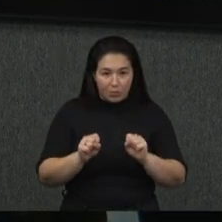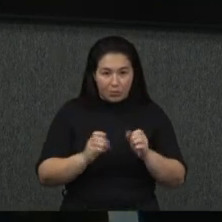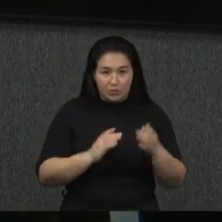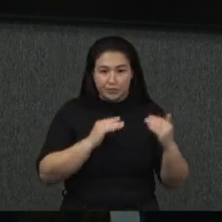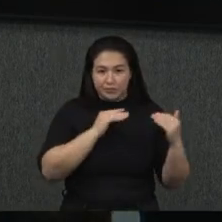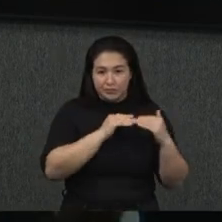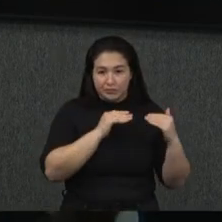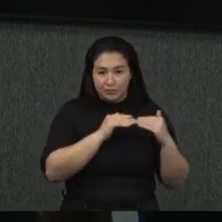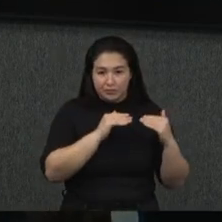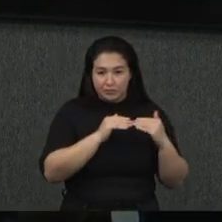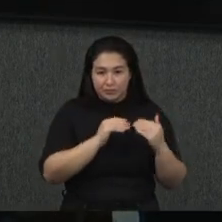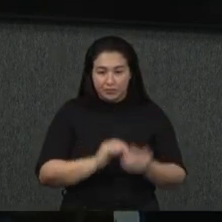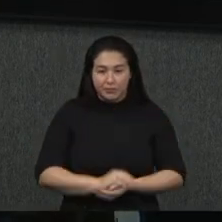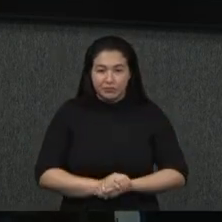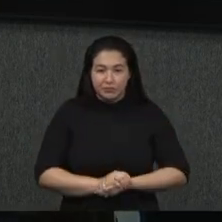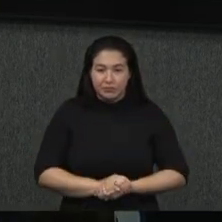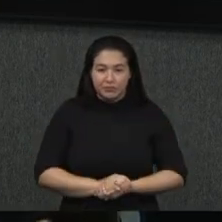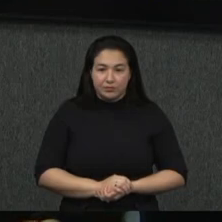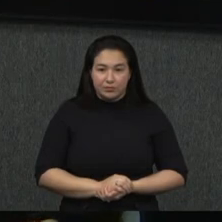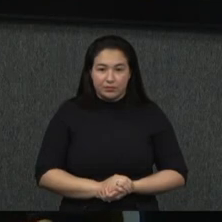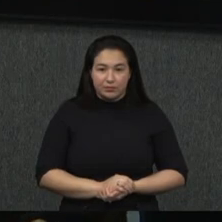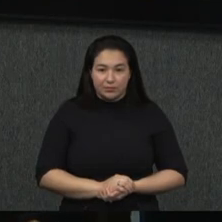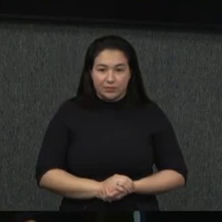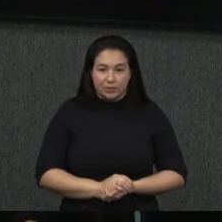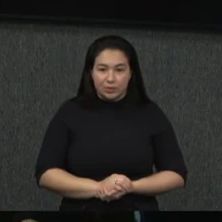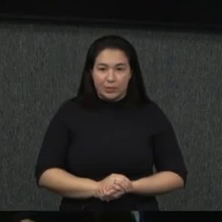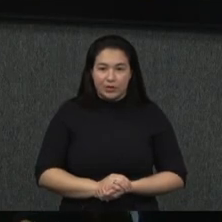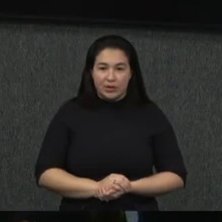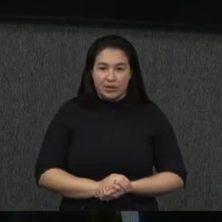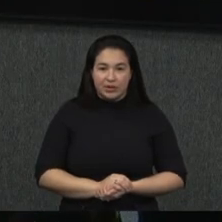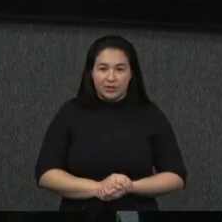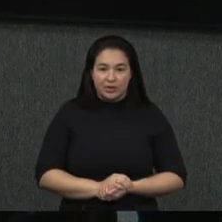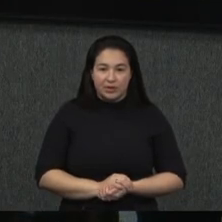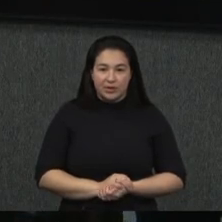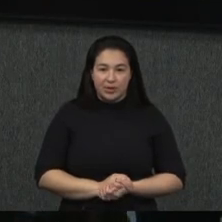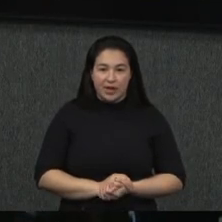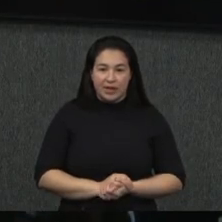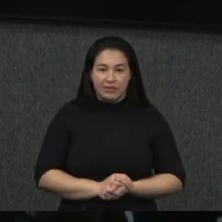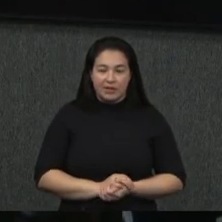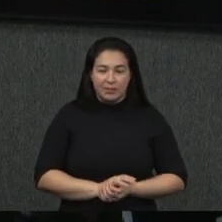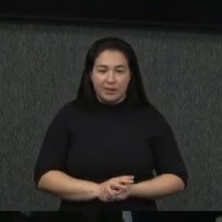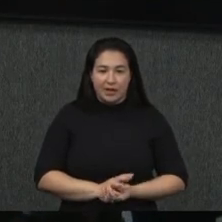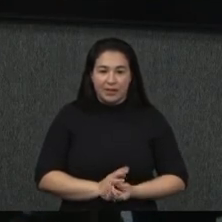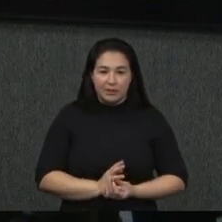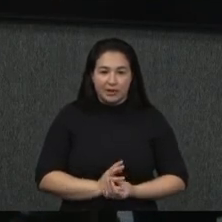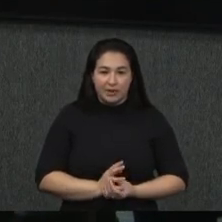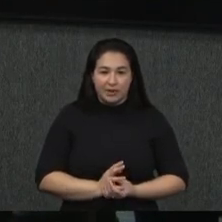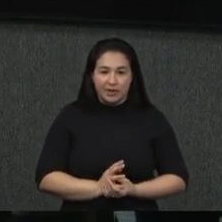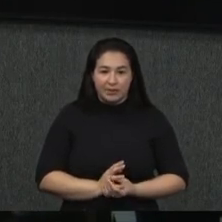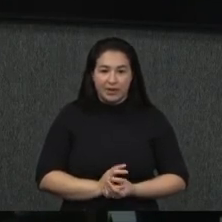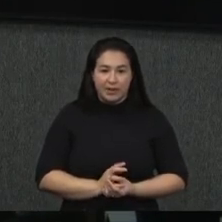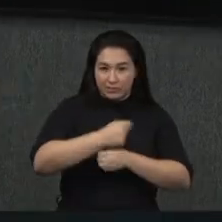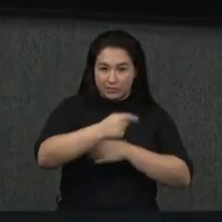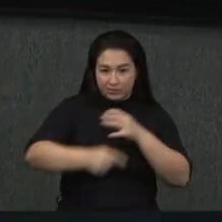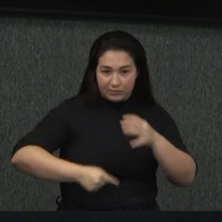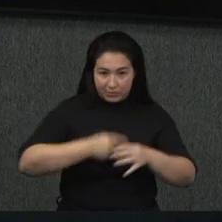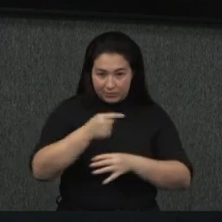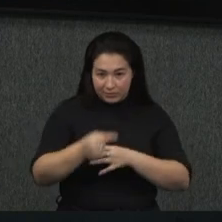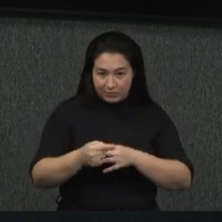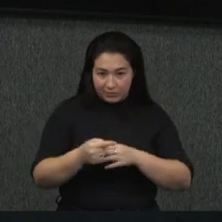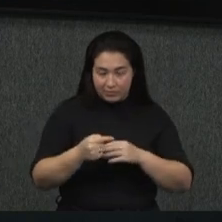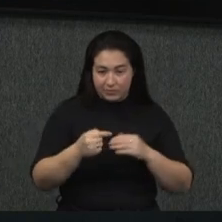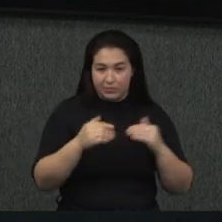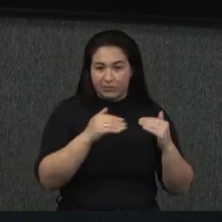continuidade à terceira edição do programa Lesc Itinerante. Entidades da região sul levaram suas demandas e